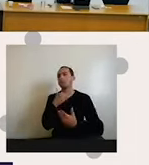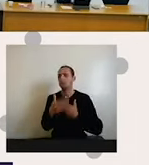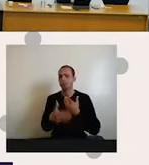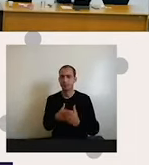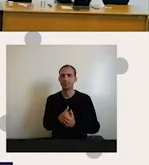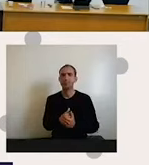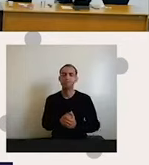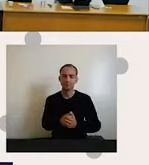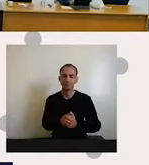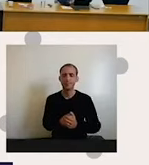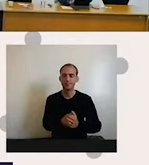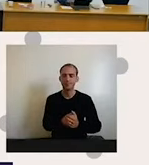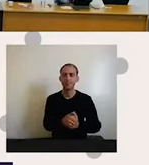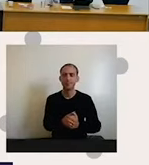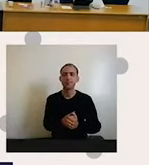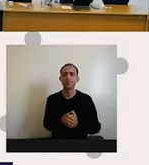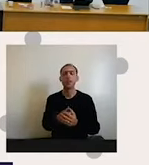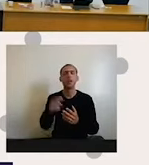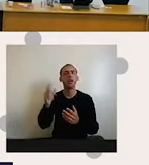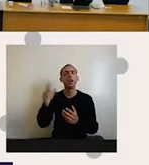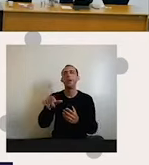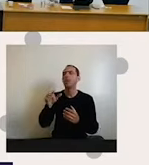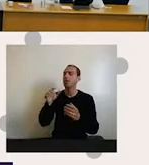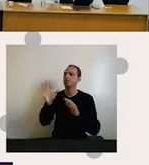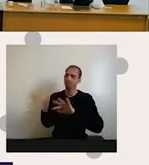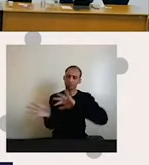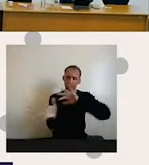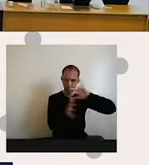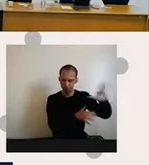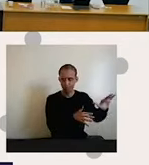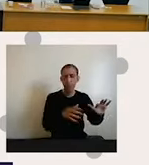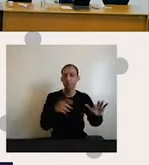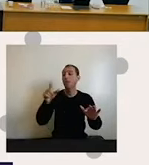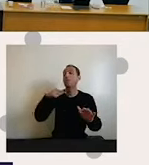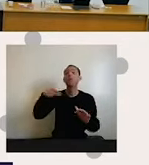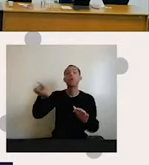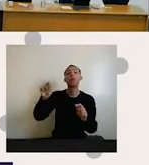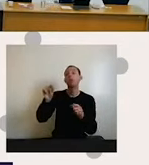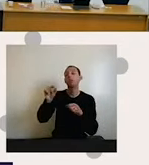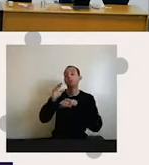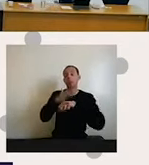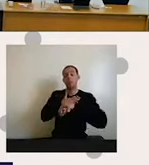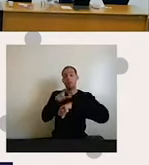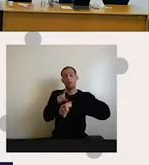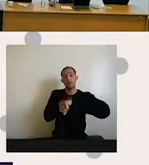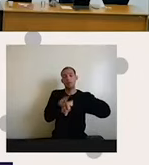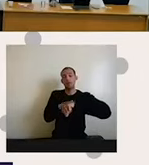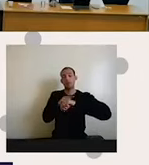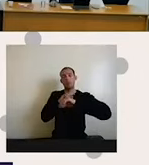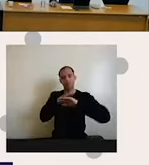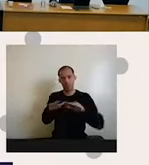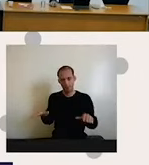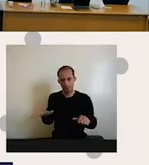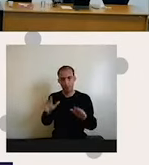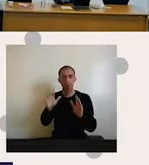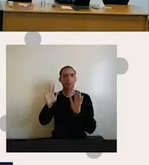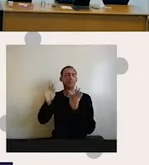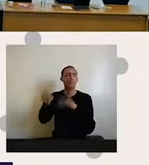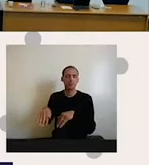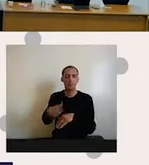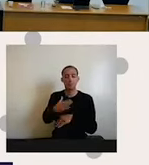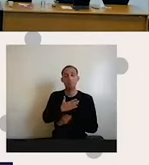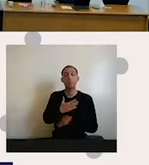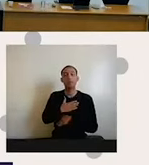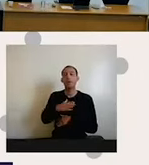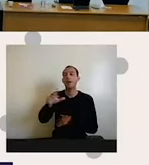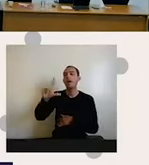Enfim, vou passar aqui que meu tempo já está acabando. E, ao fim, então, quando eu produzo o meu laudo, eu tenho dó dos juízes que me nomeiam peritos, porque